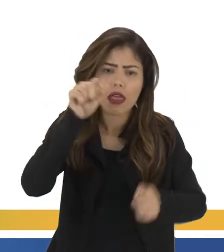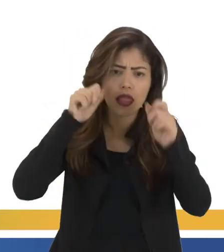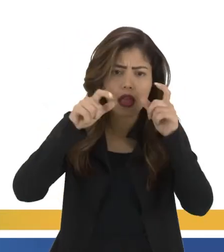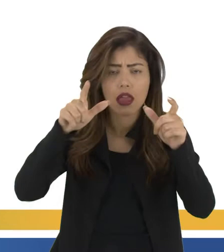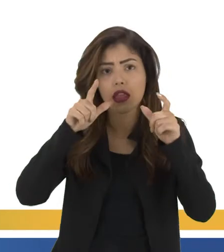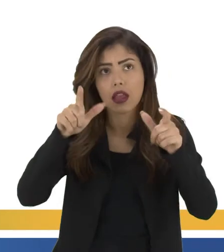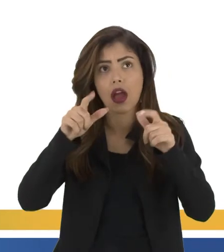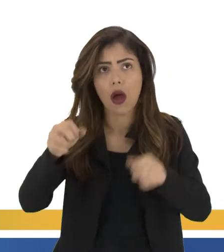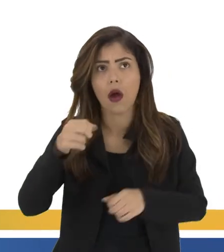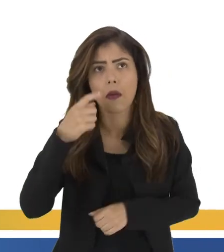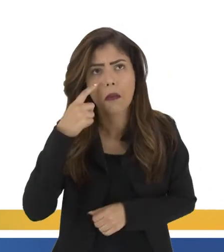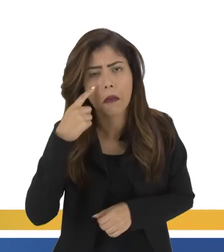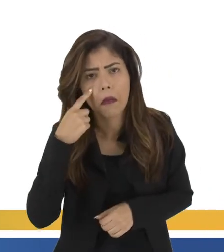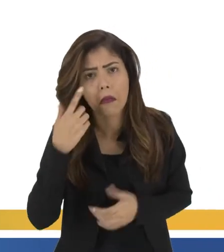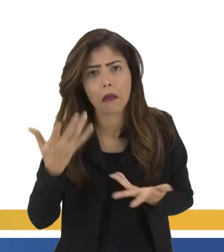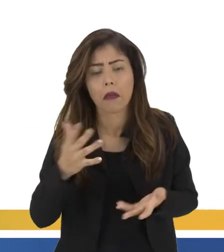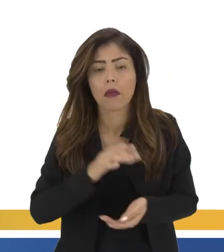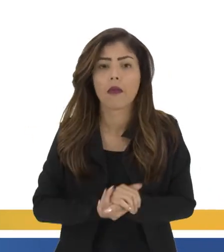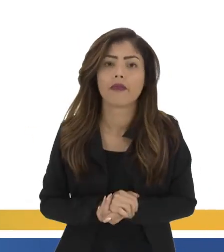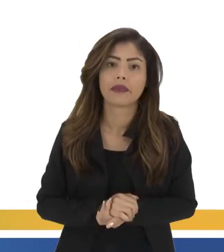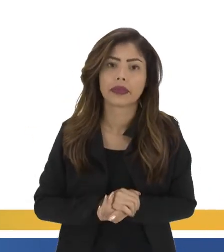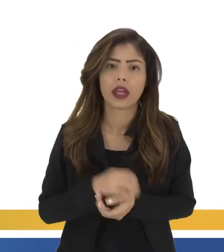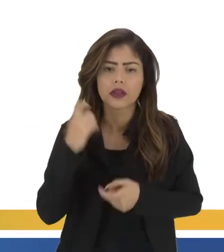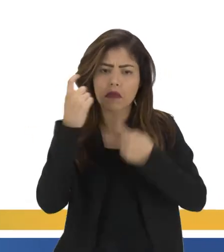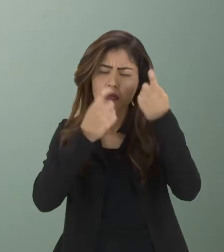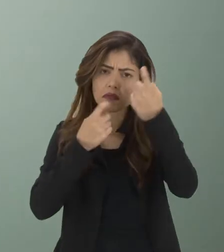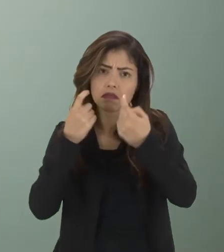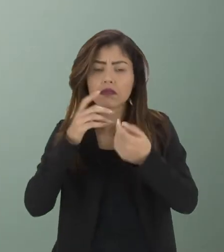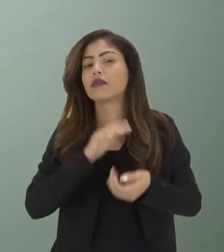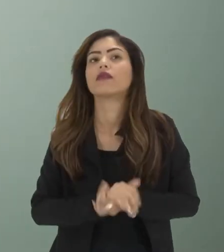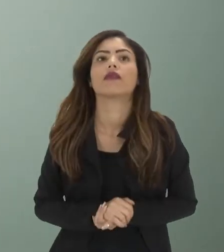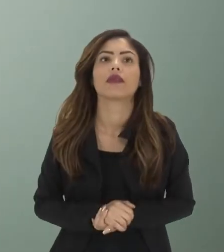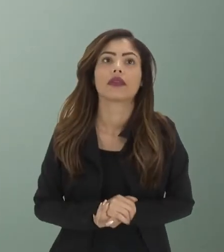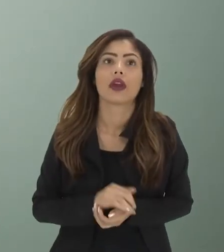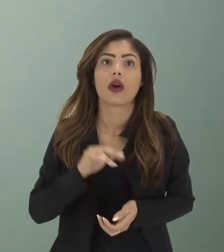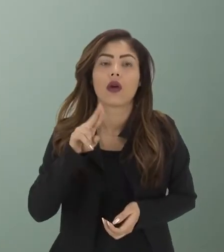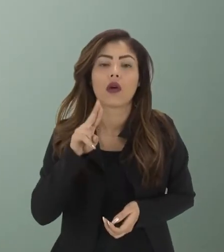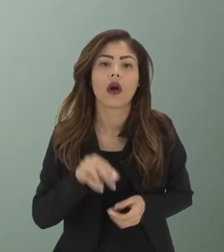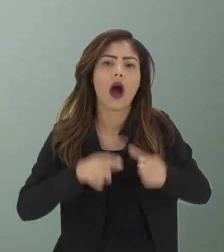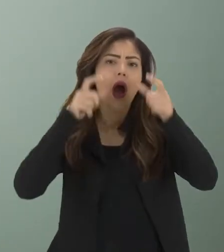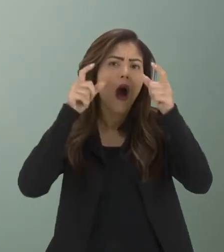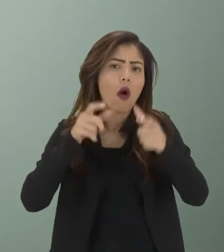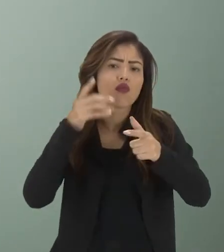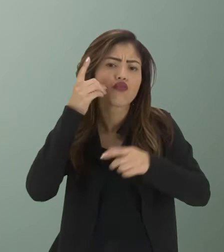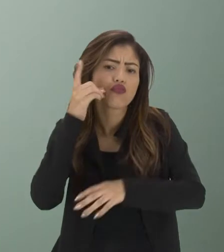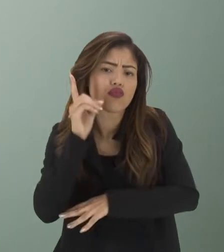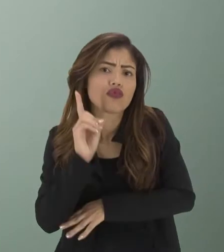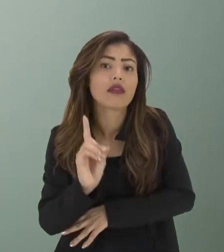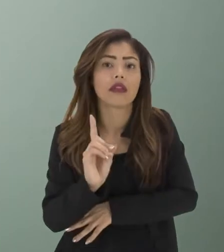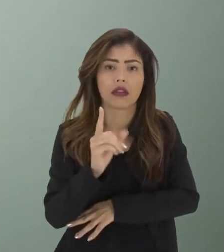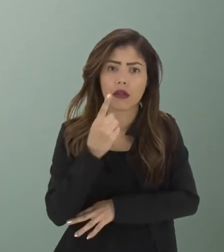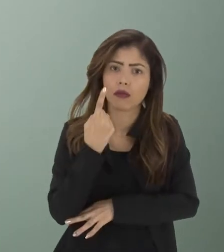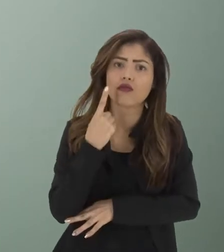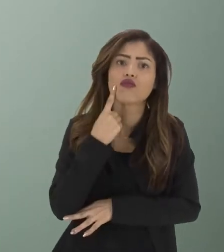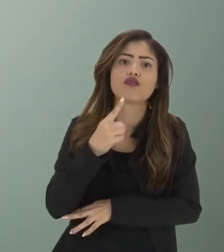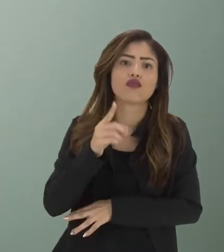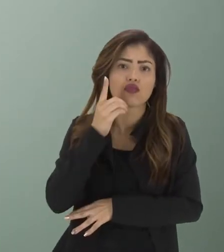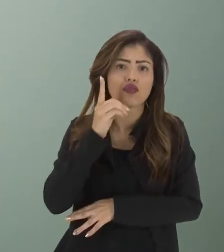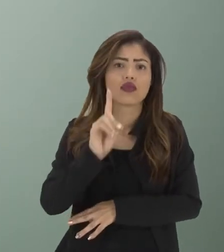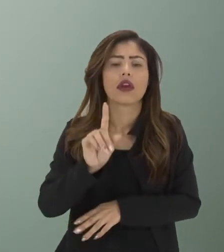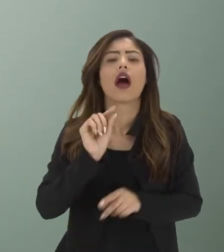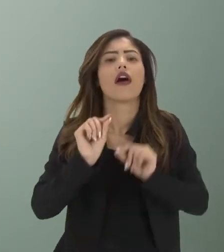atenção, observa essa primeira expressão aí, one day. Um dia, isso aí dá uma ideia